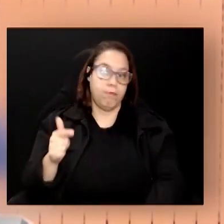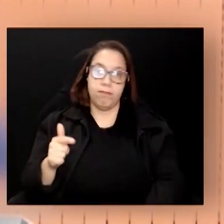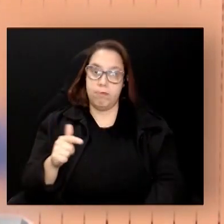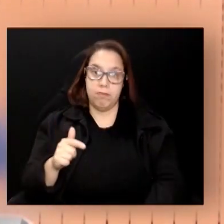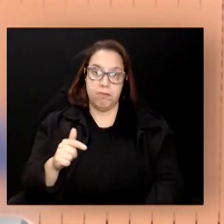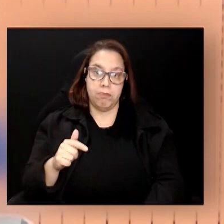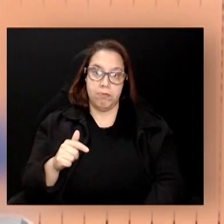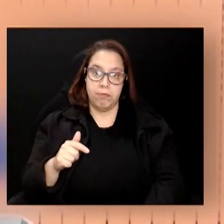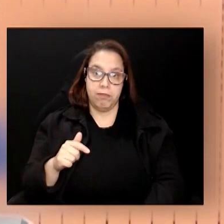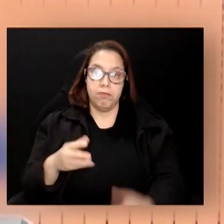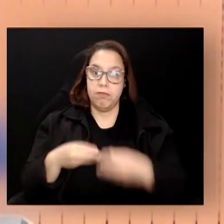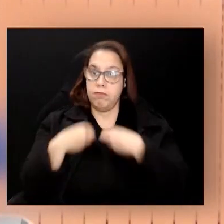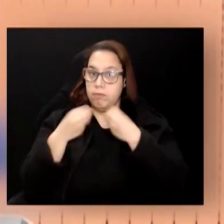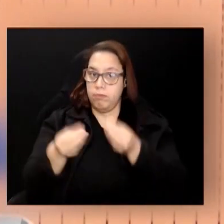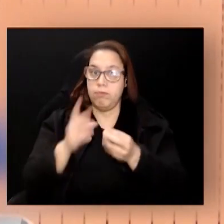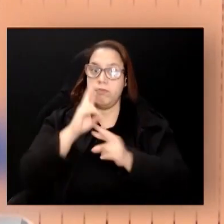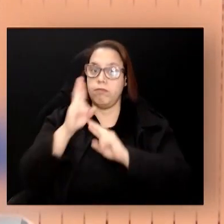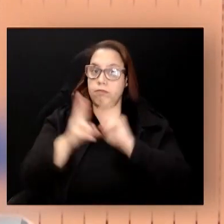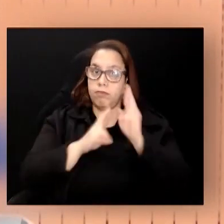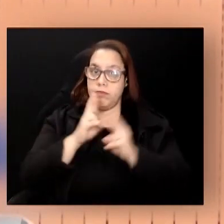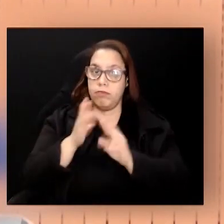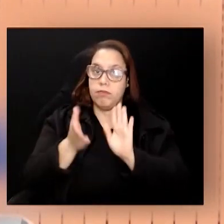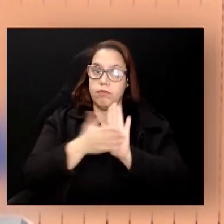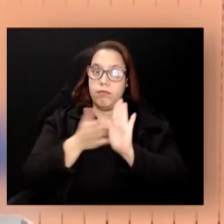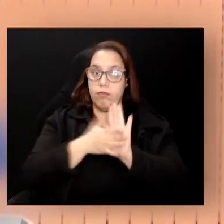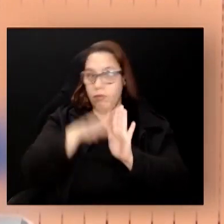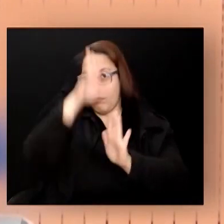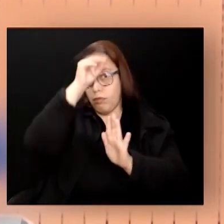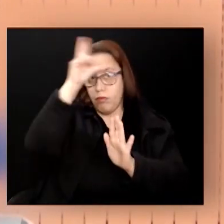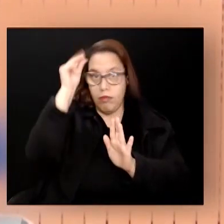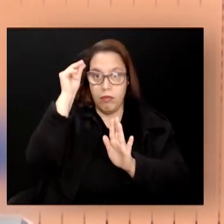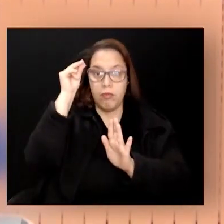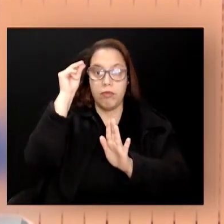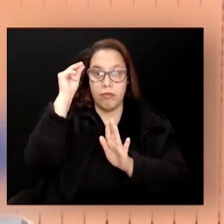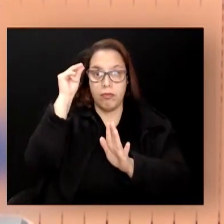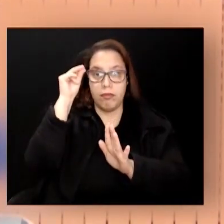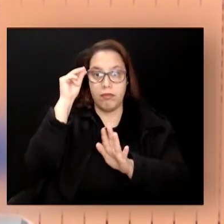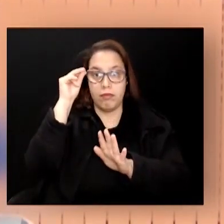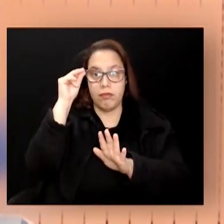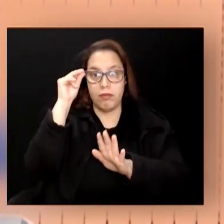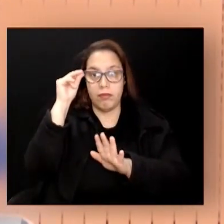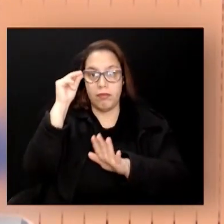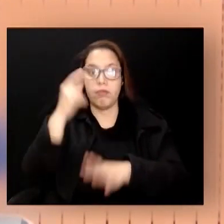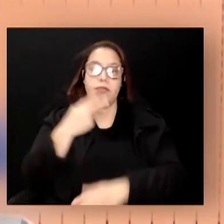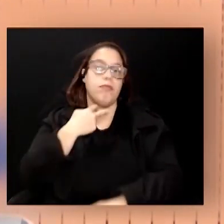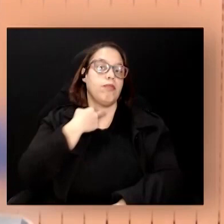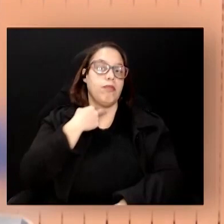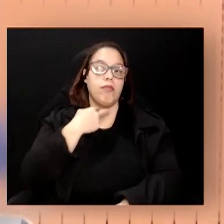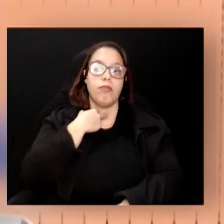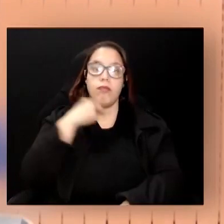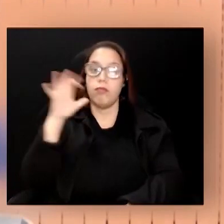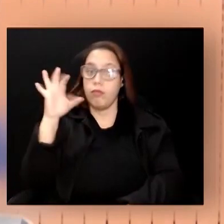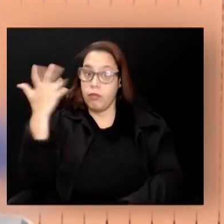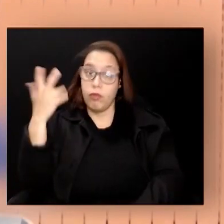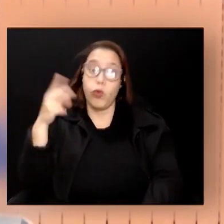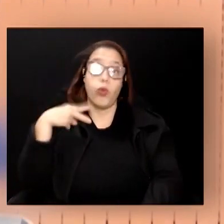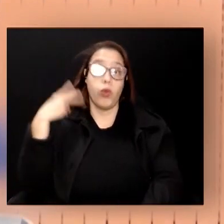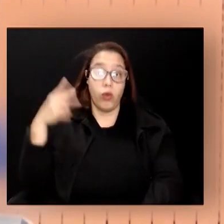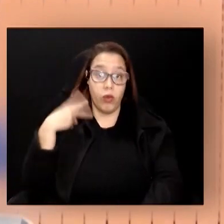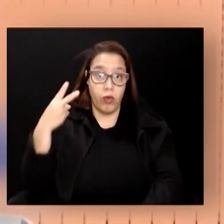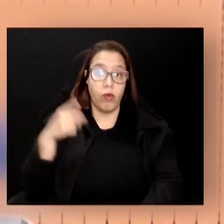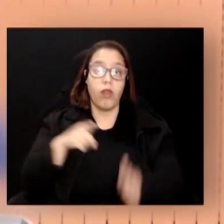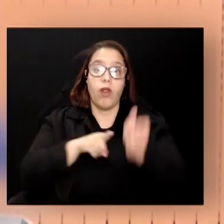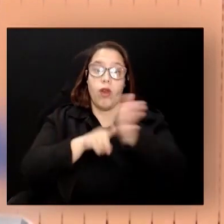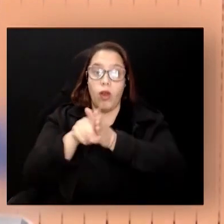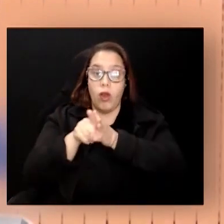oferecidas, respondidas aqui pelo prefeito municipal, e isso não pode acontecer quando o vereador faz a pergunta,